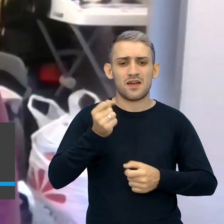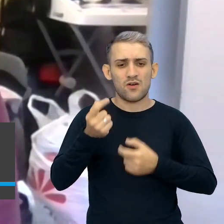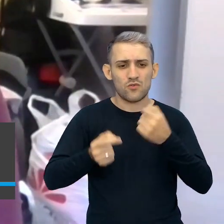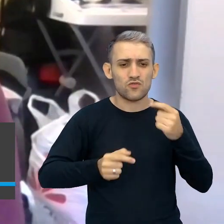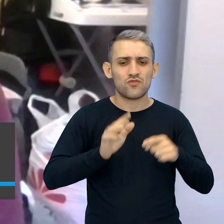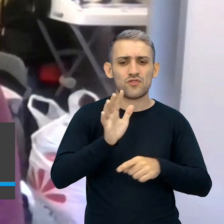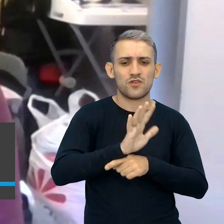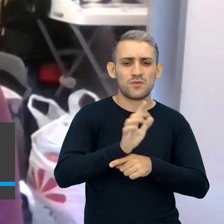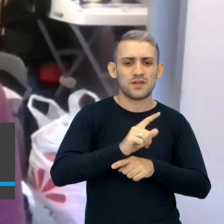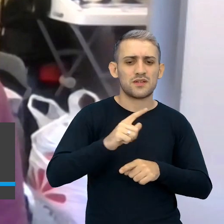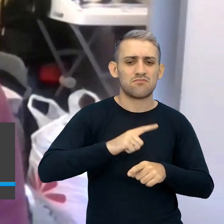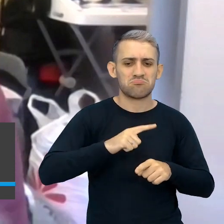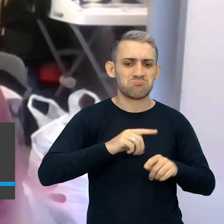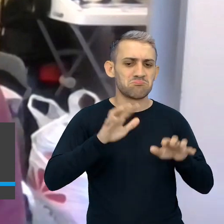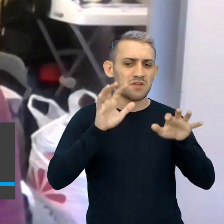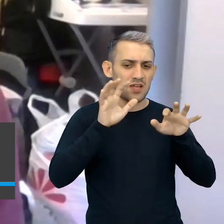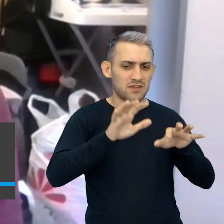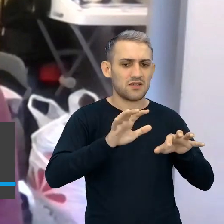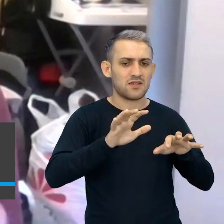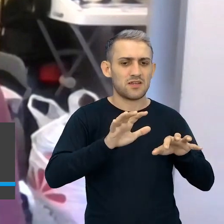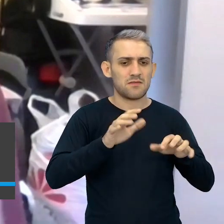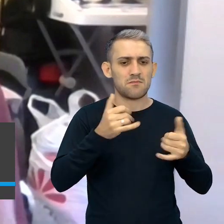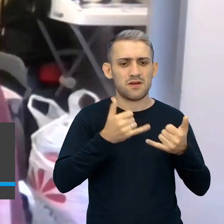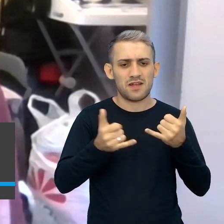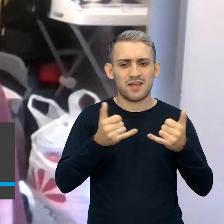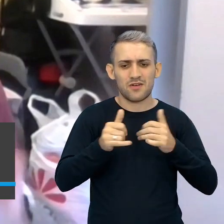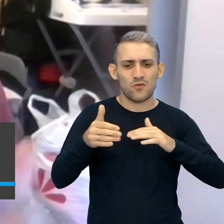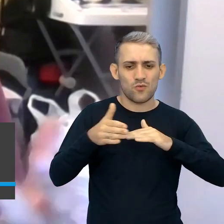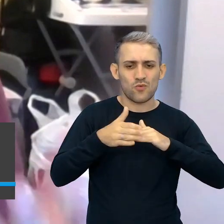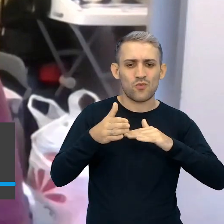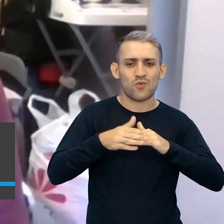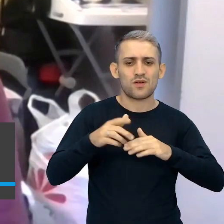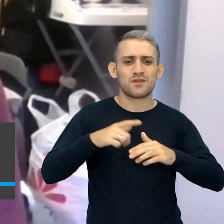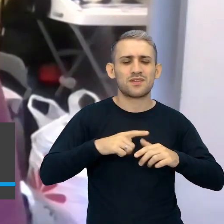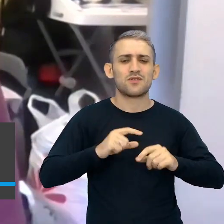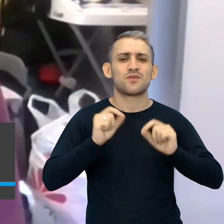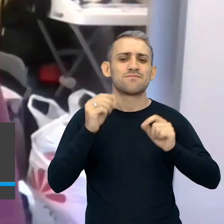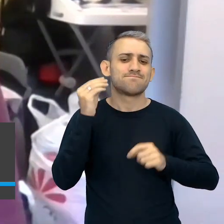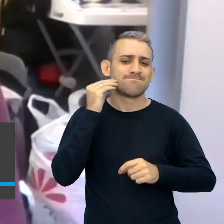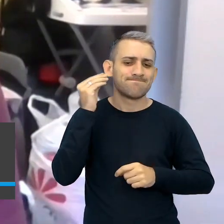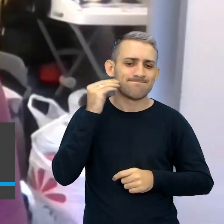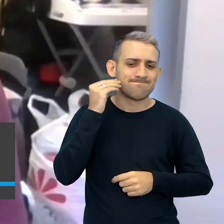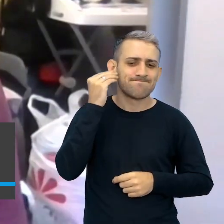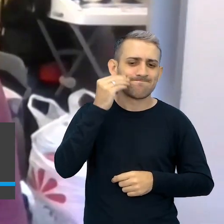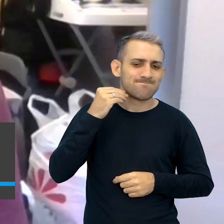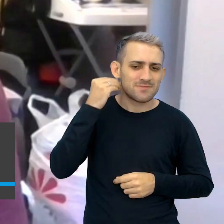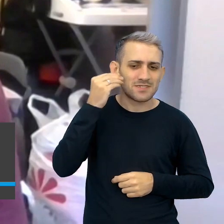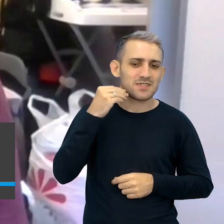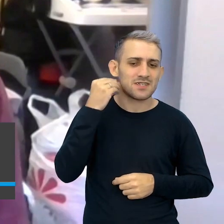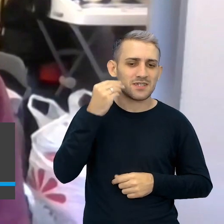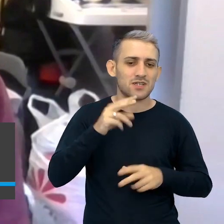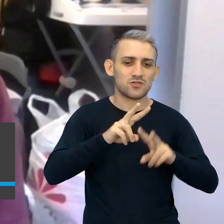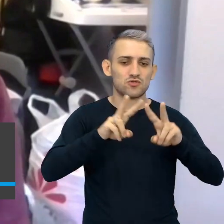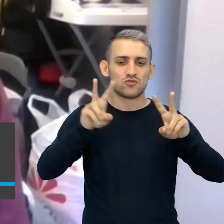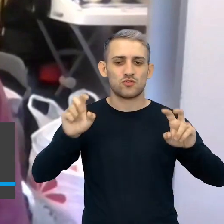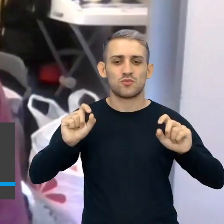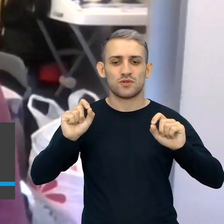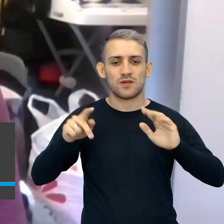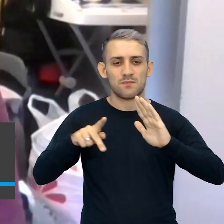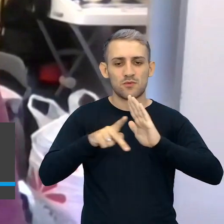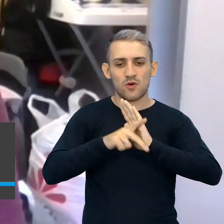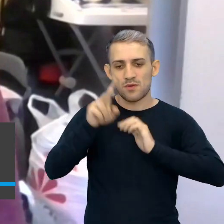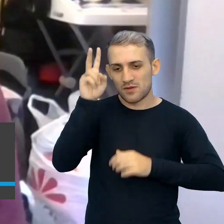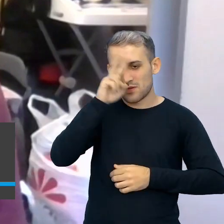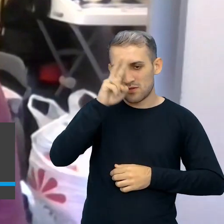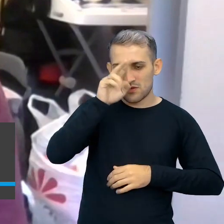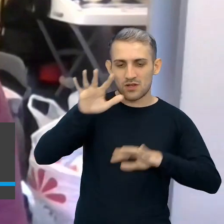linha, que vão para uhum, uma linha mais contemplativa, de eu tentar ter uma experiência ali, sem estar apegado necessariamente a acompanhar uma